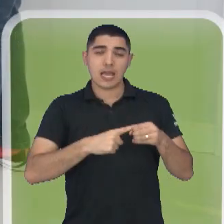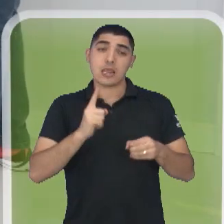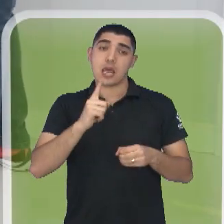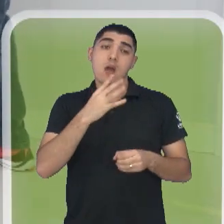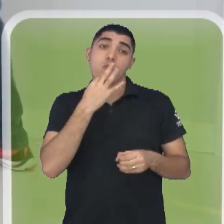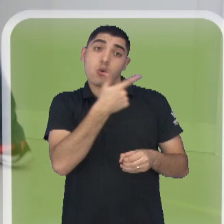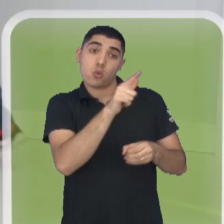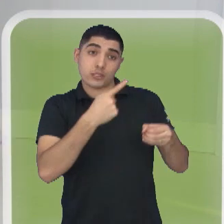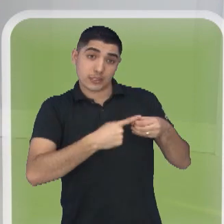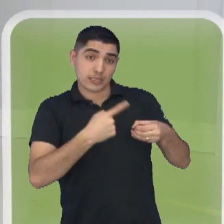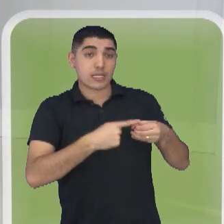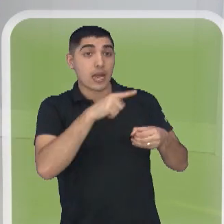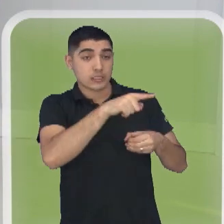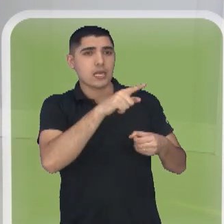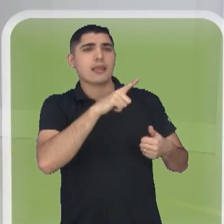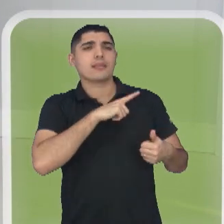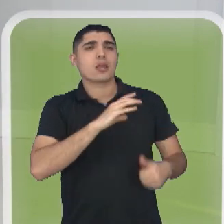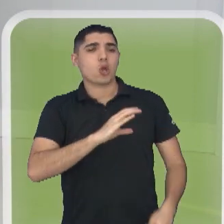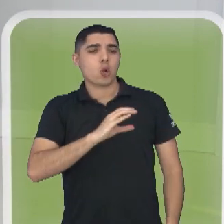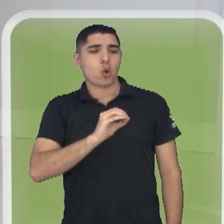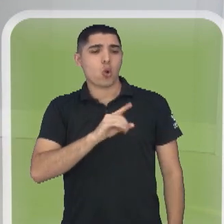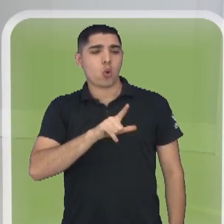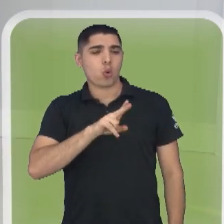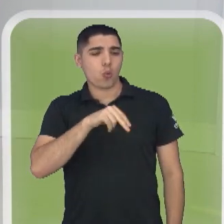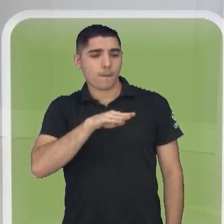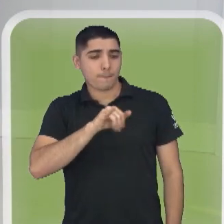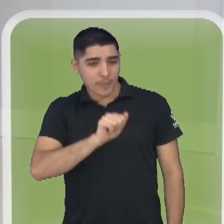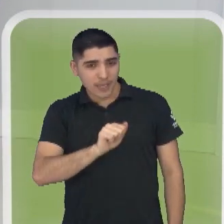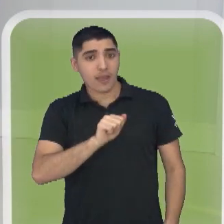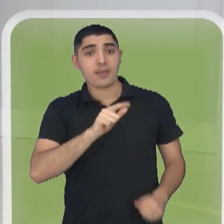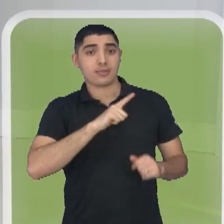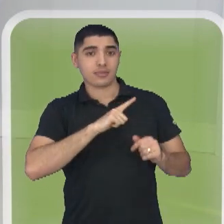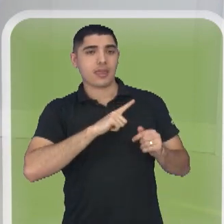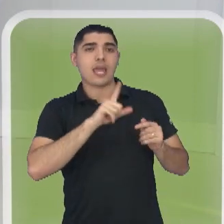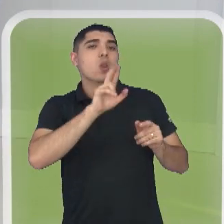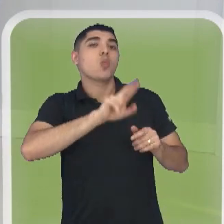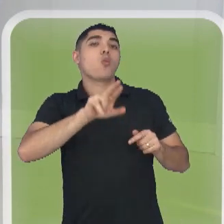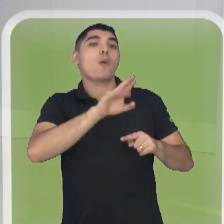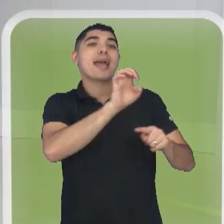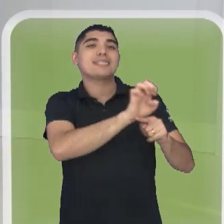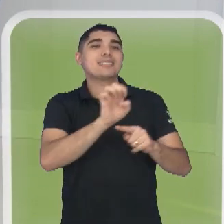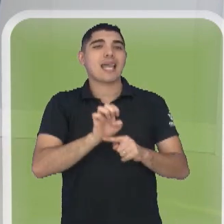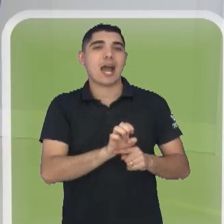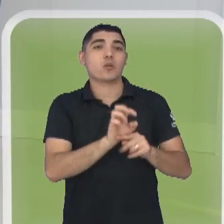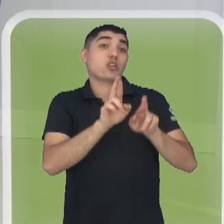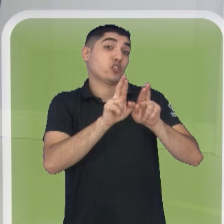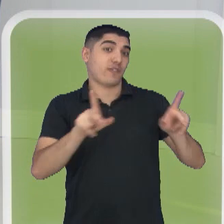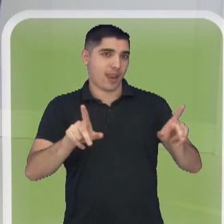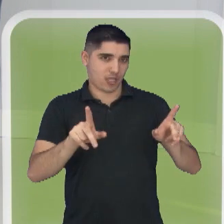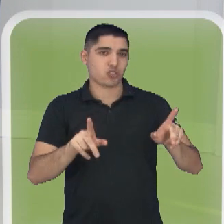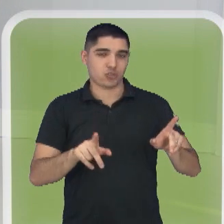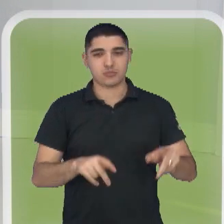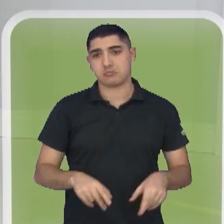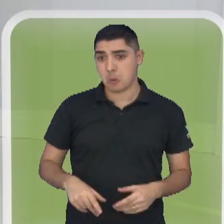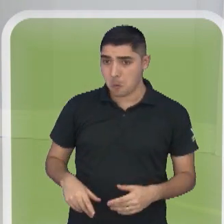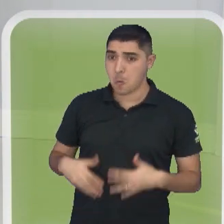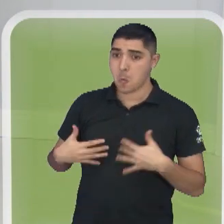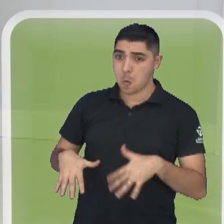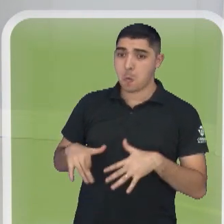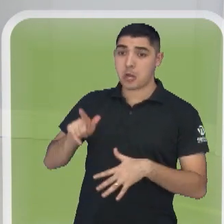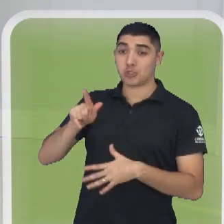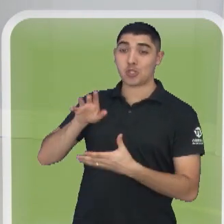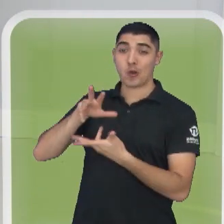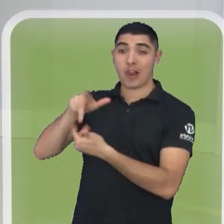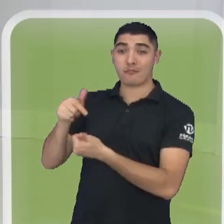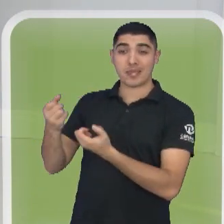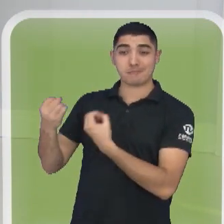são. Inclusive, British Columbia é onde fica Vancouver, que lá no Canadá não são estados, são províncias, né? Então... Perfeito. O Brunão dando aula de geografia, aula de